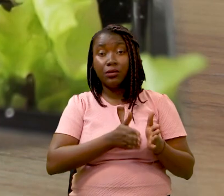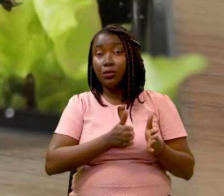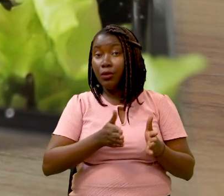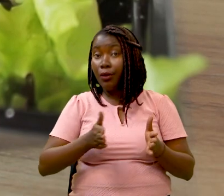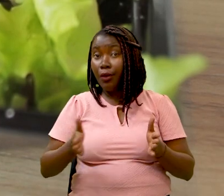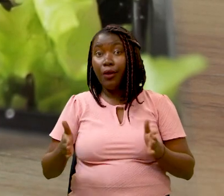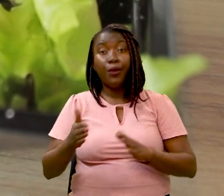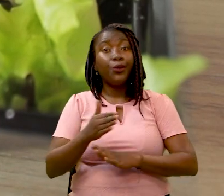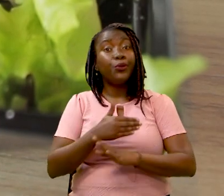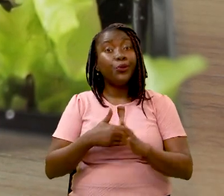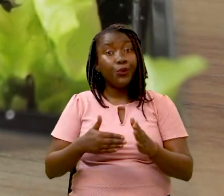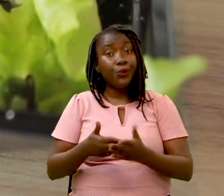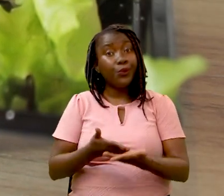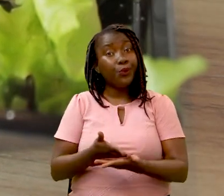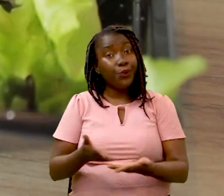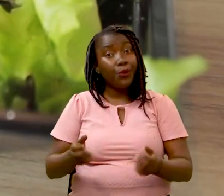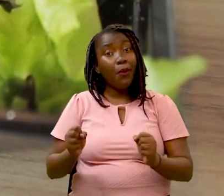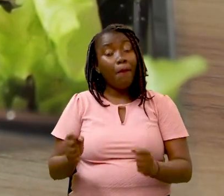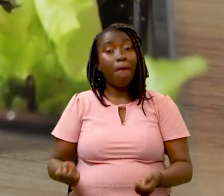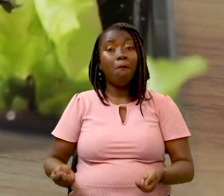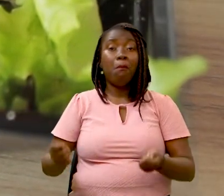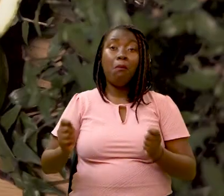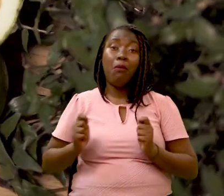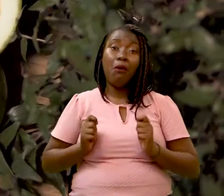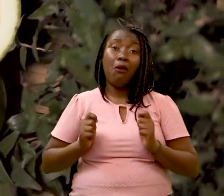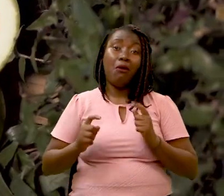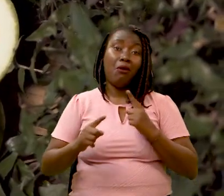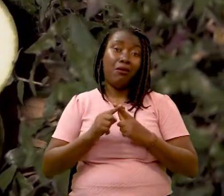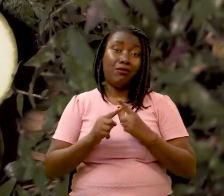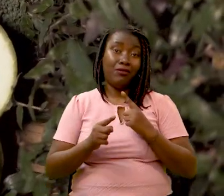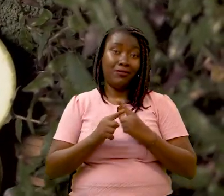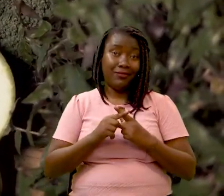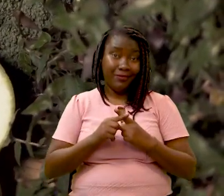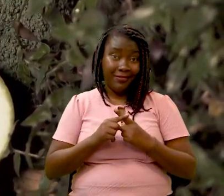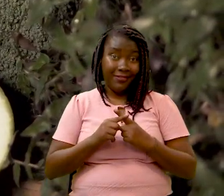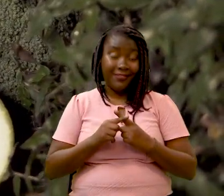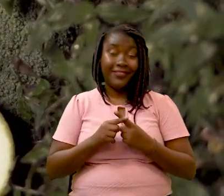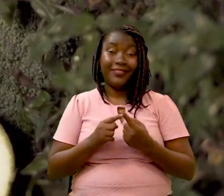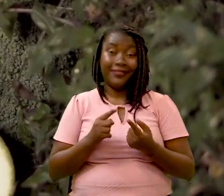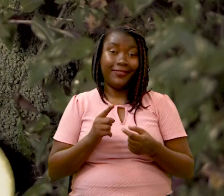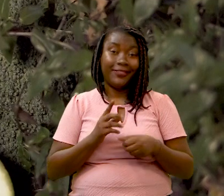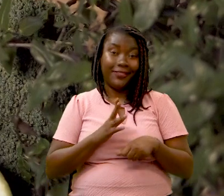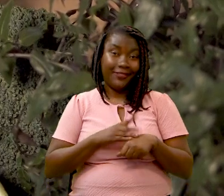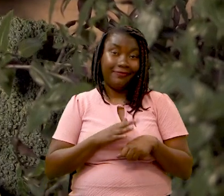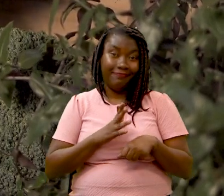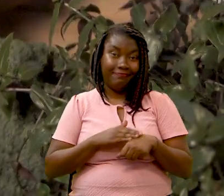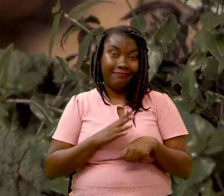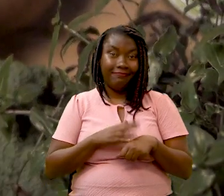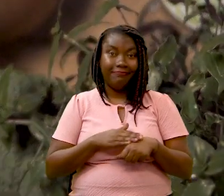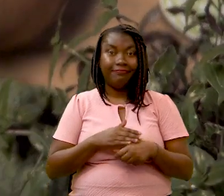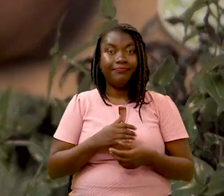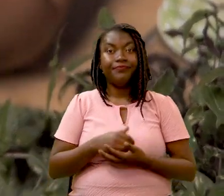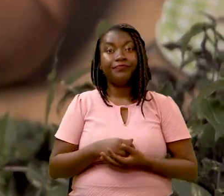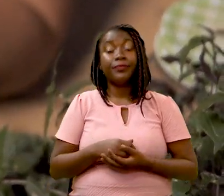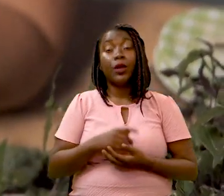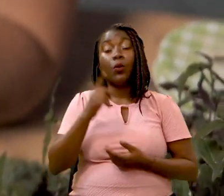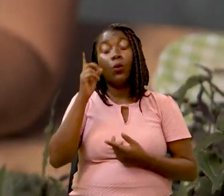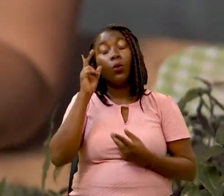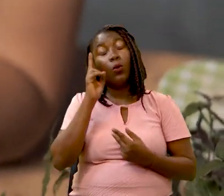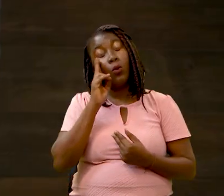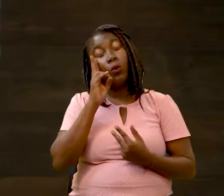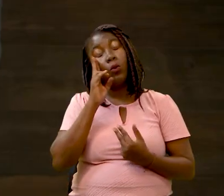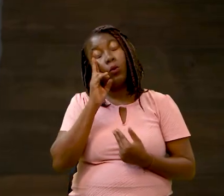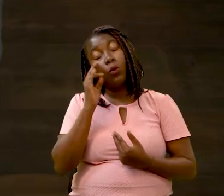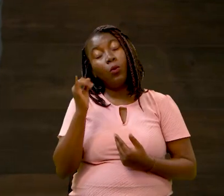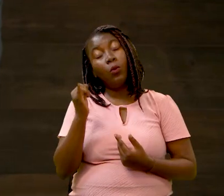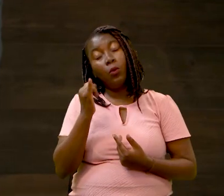em ordem, tudo isso pode colaborar com o quadro de enxaquecoso. O